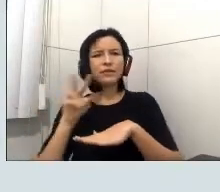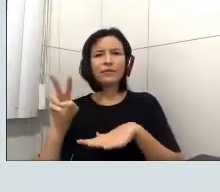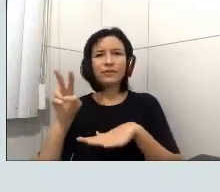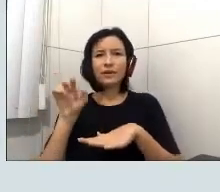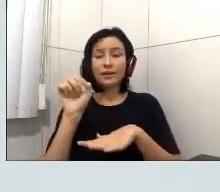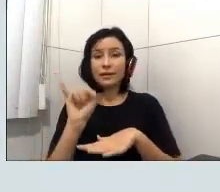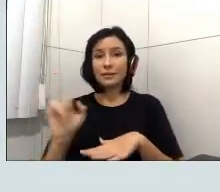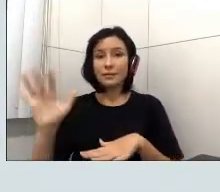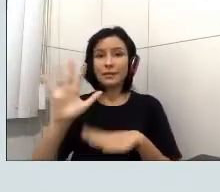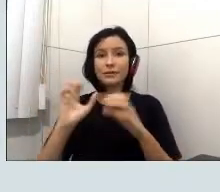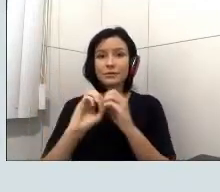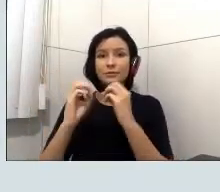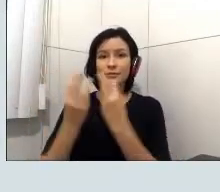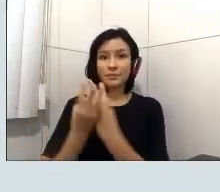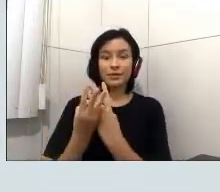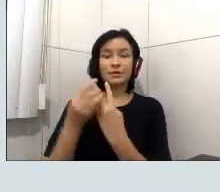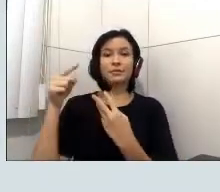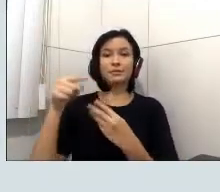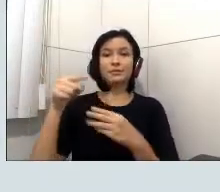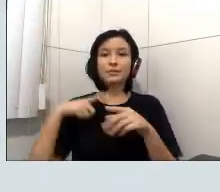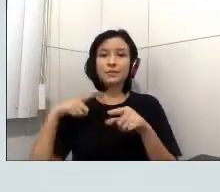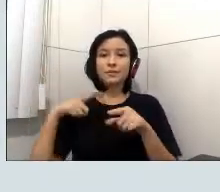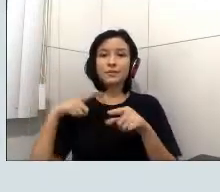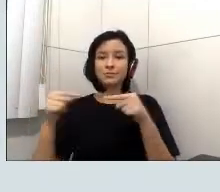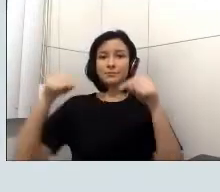dos planos concorrentes.